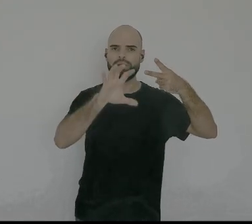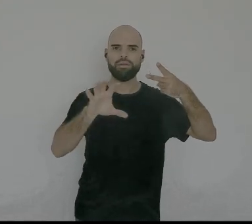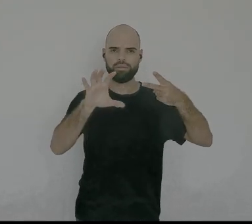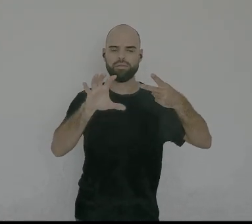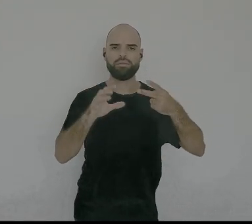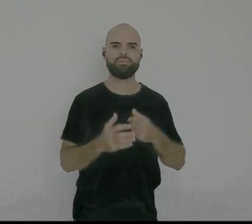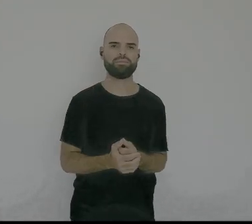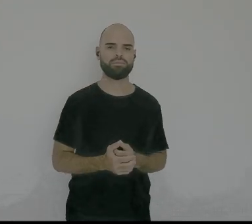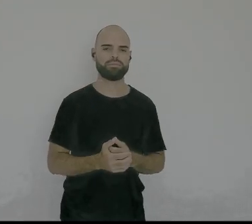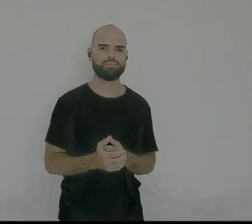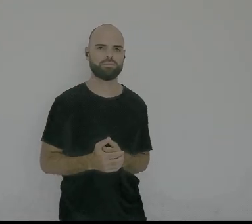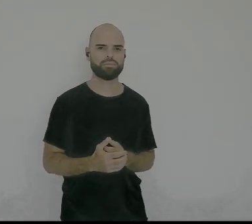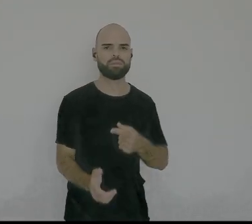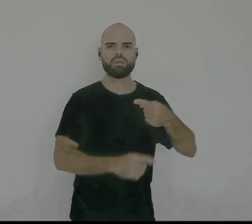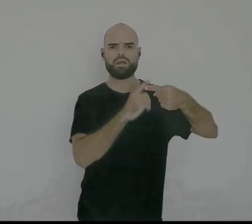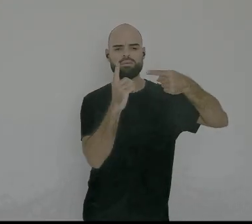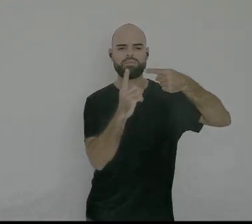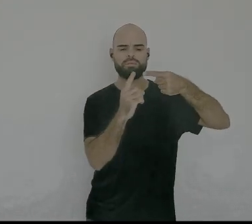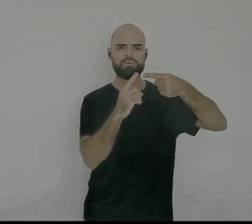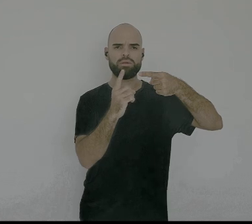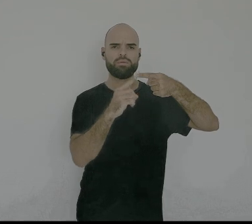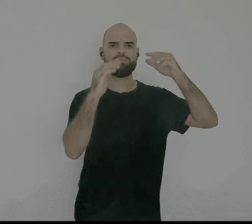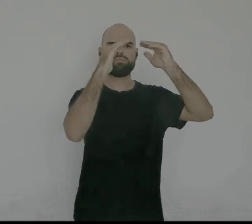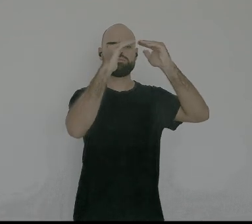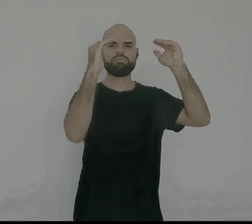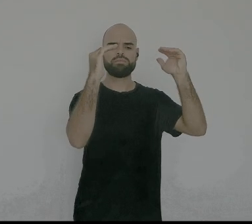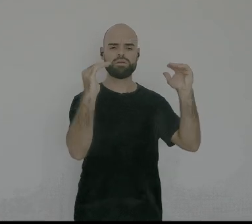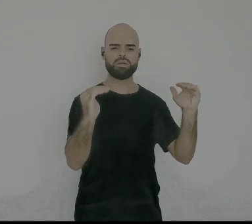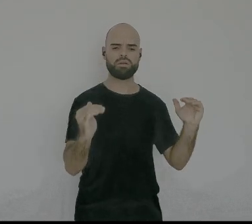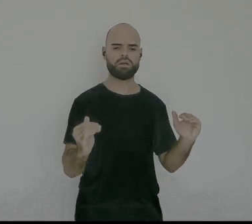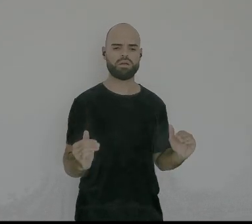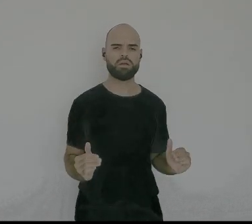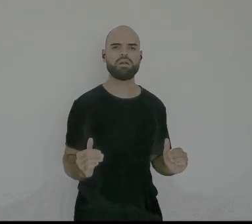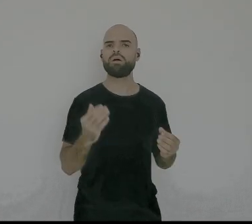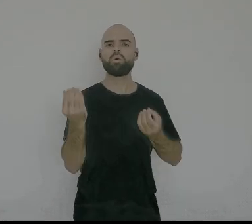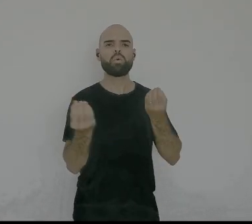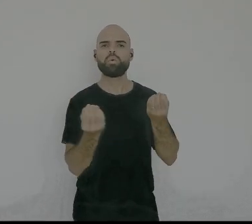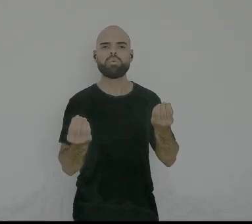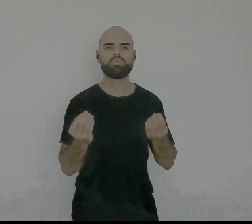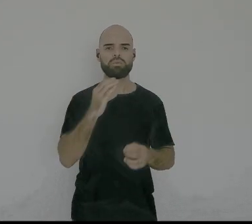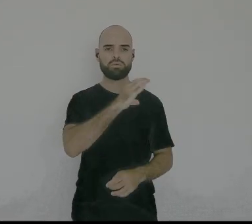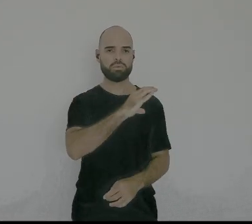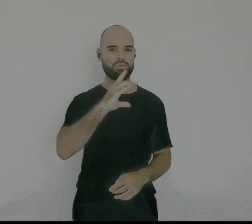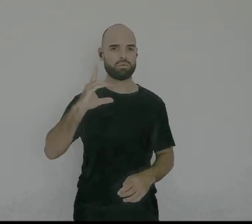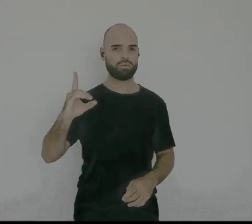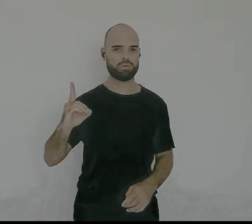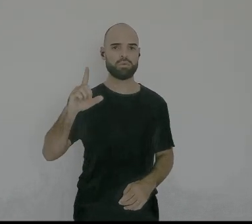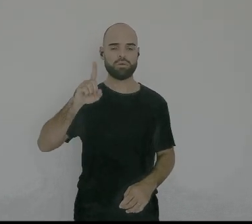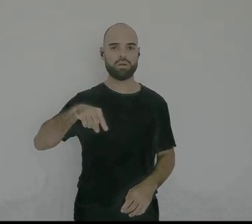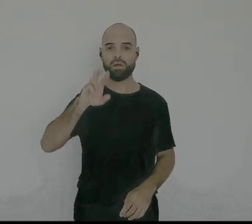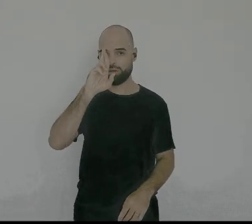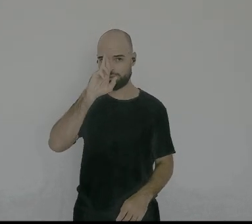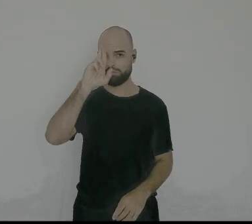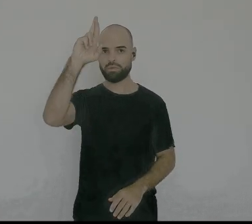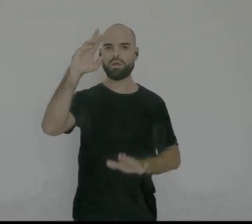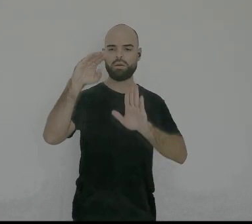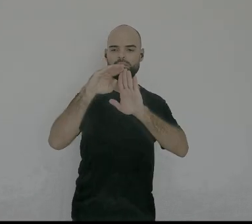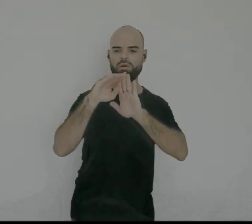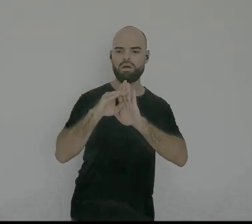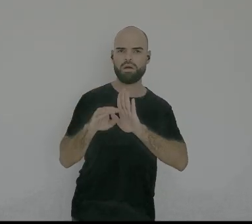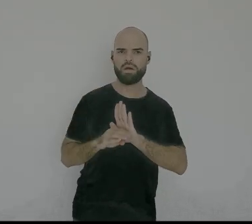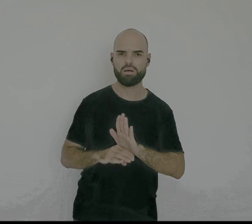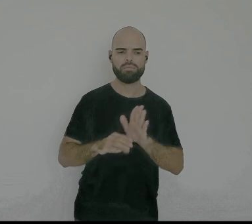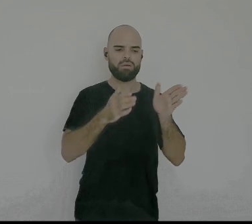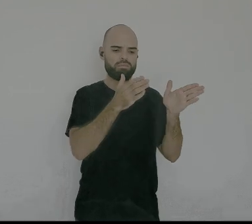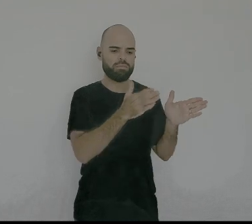governança podem ser hierárquicas ou em rede. A governança por hierarquia,